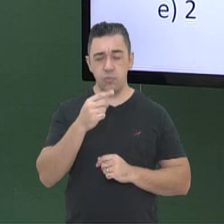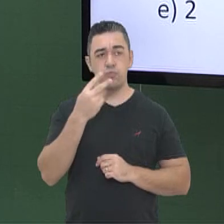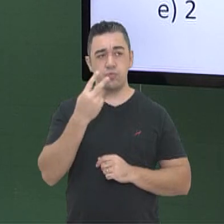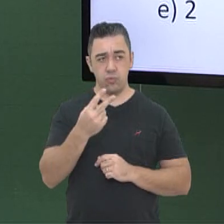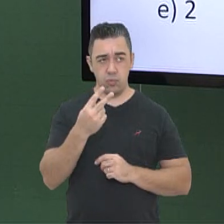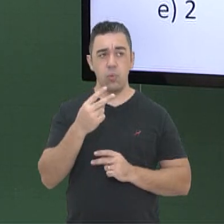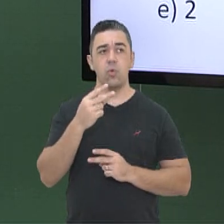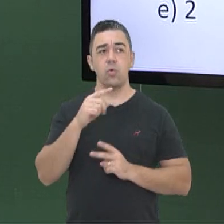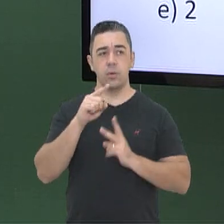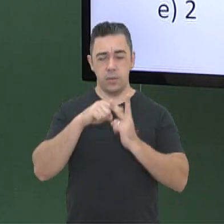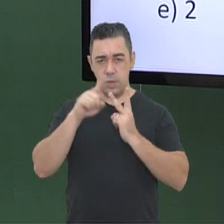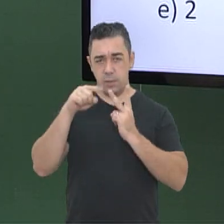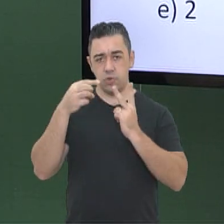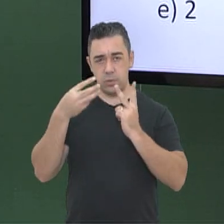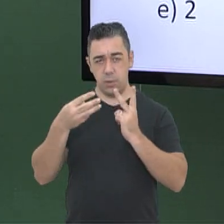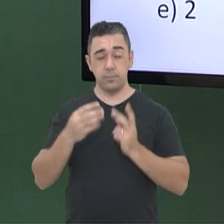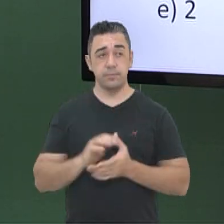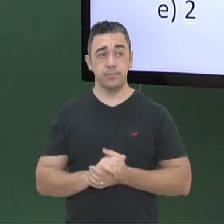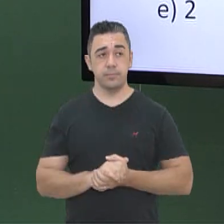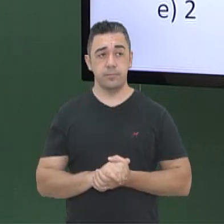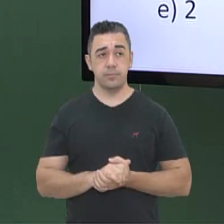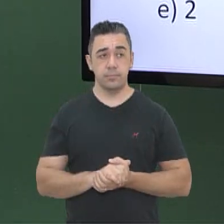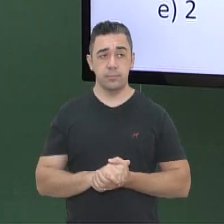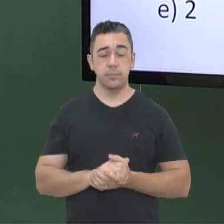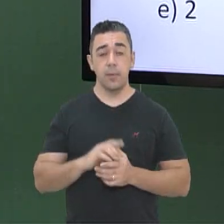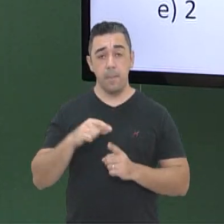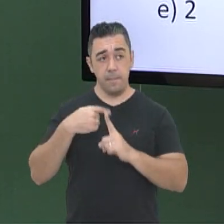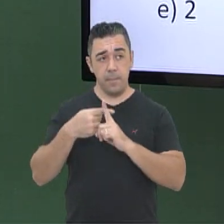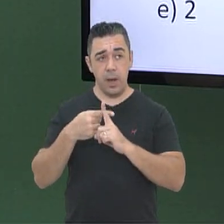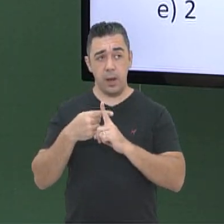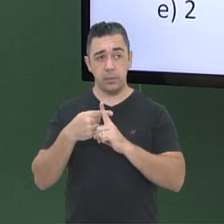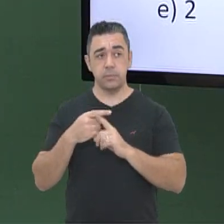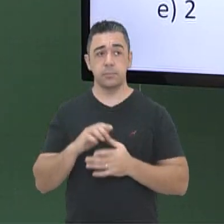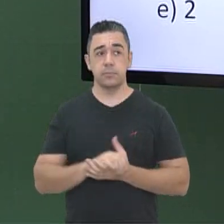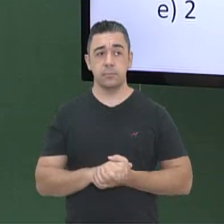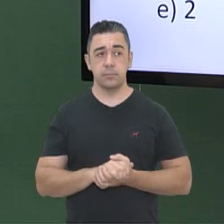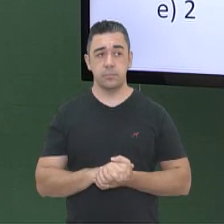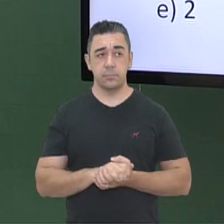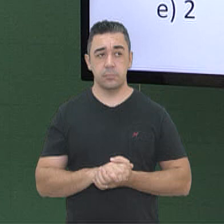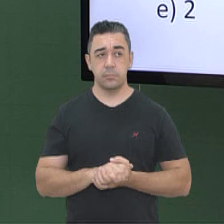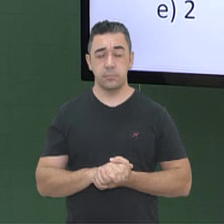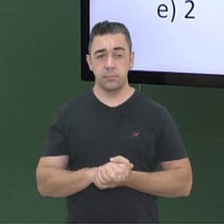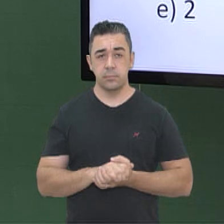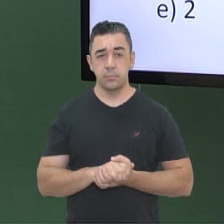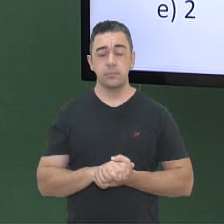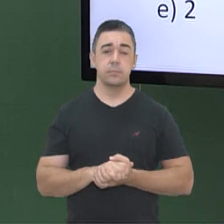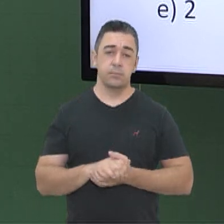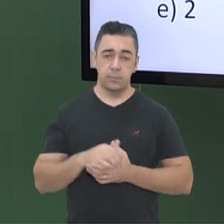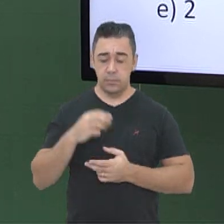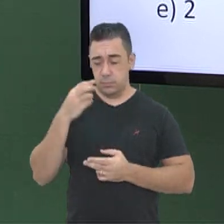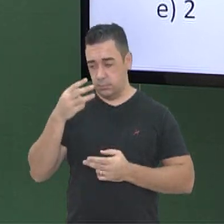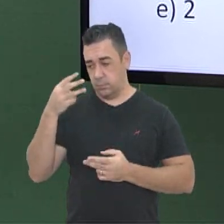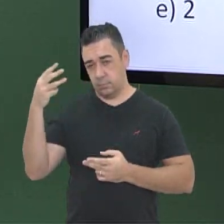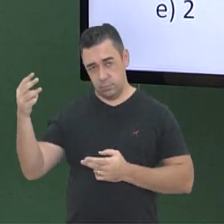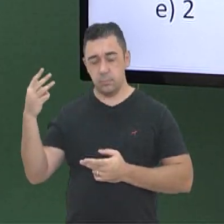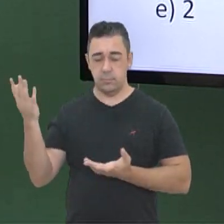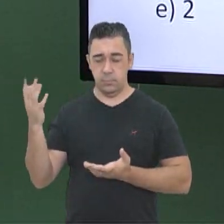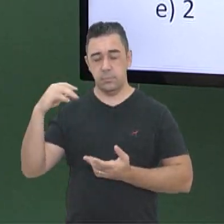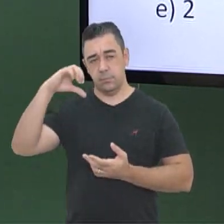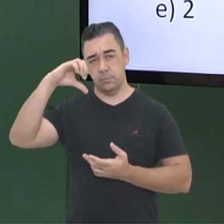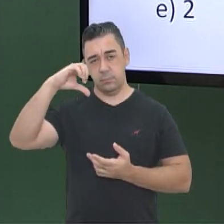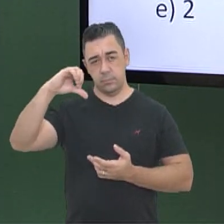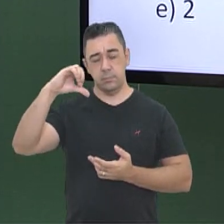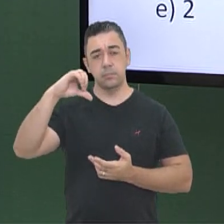menos 2 raiz de 3. Mais o quadrado do segundo, raiz de 3 ao quadrado, que é